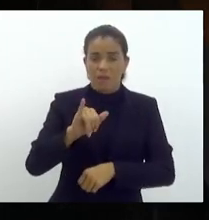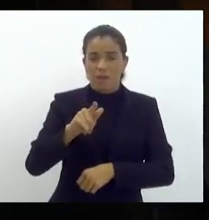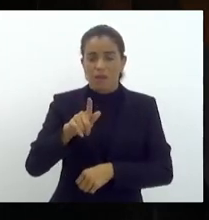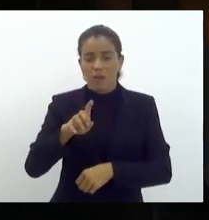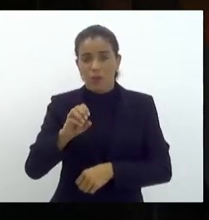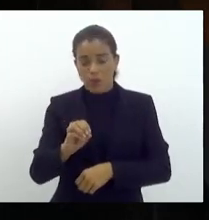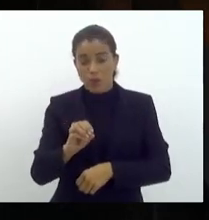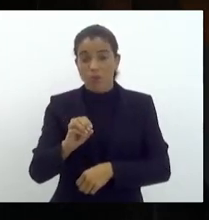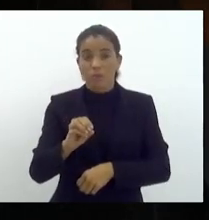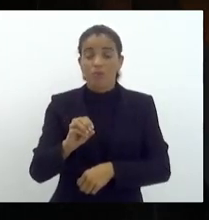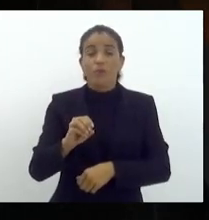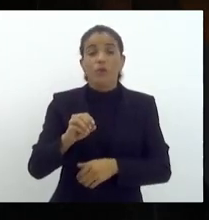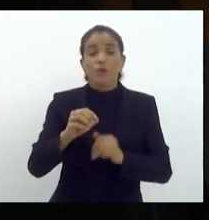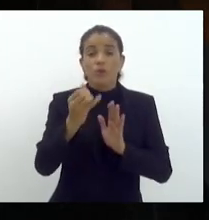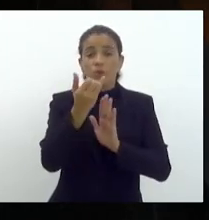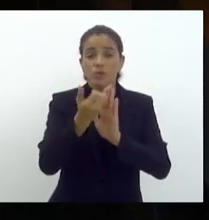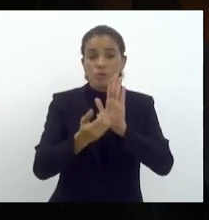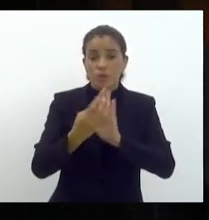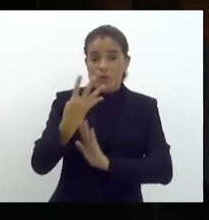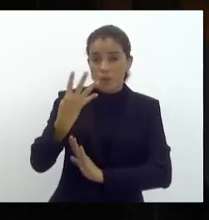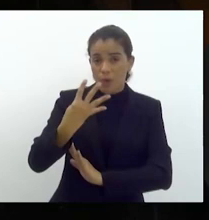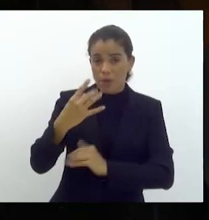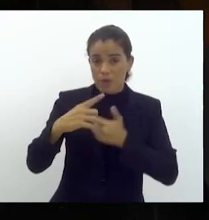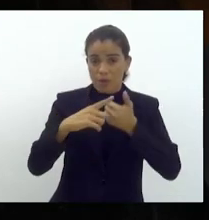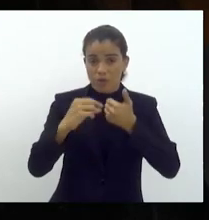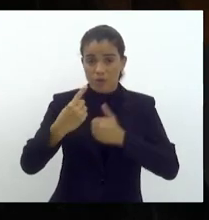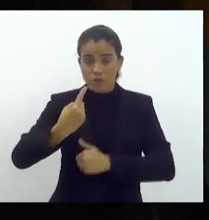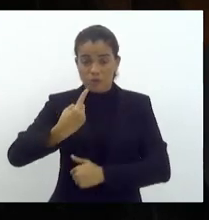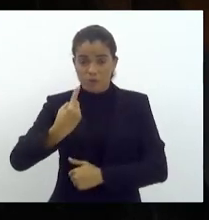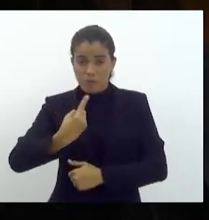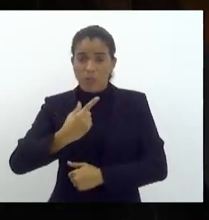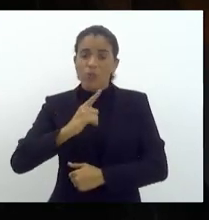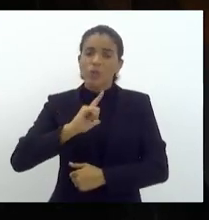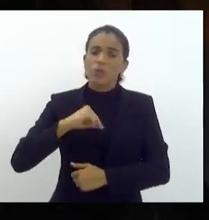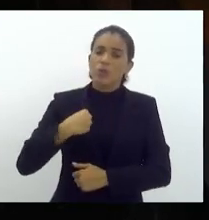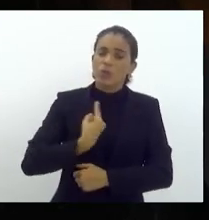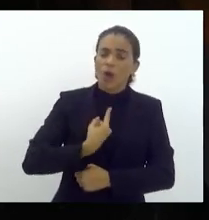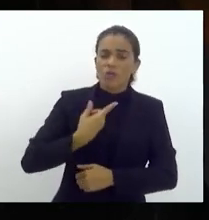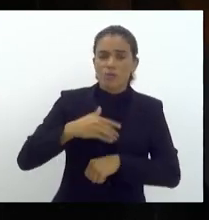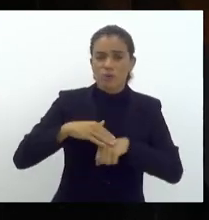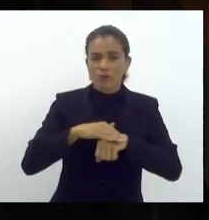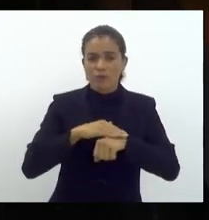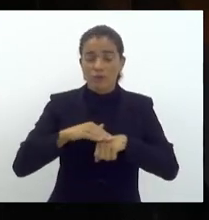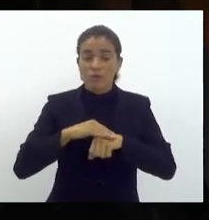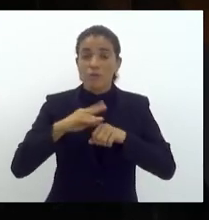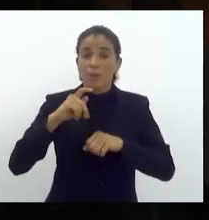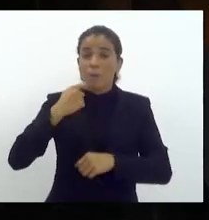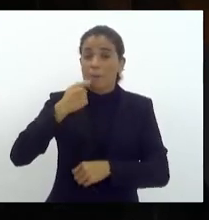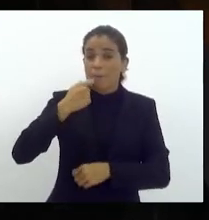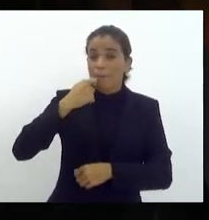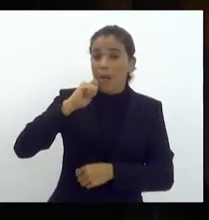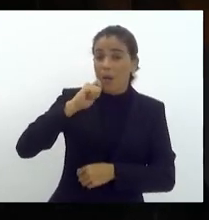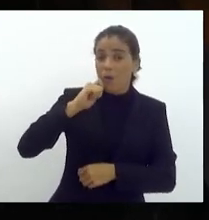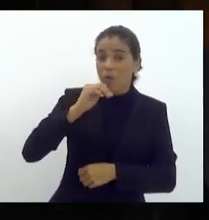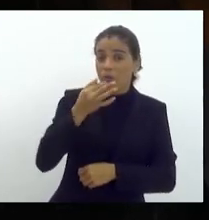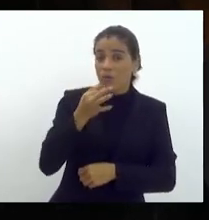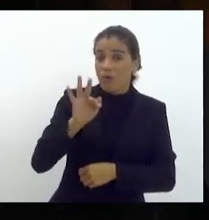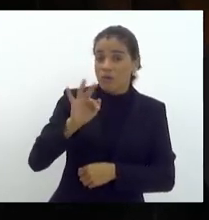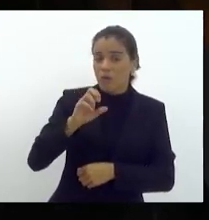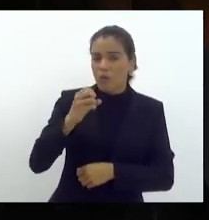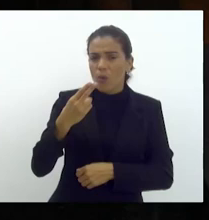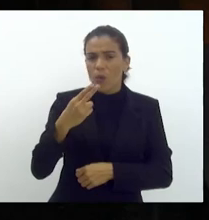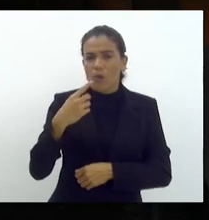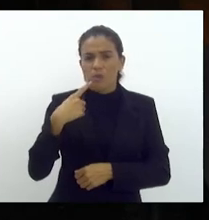no inciso 4º do artigo primeiro nós estamos tratando do pão francês ou de sal